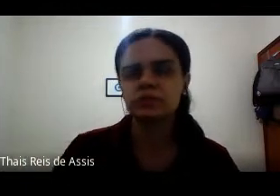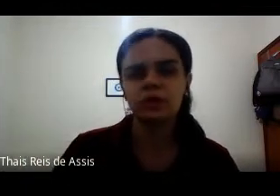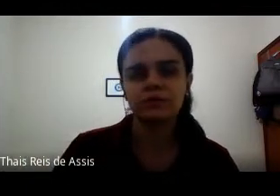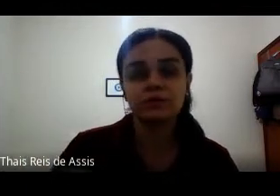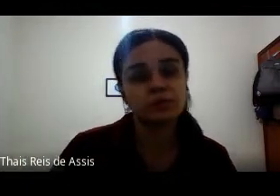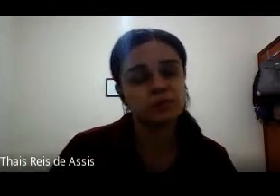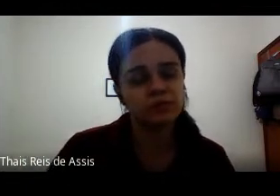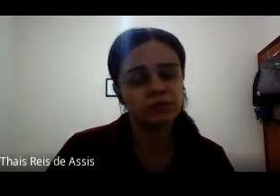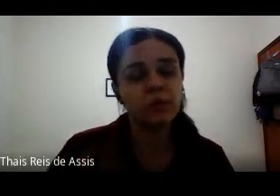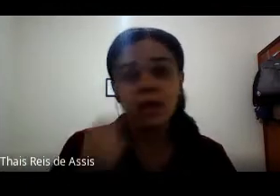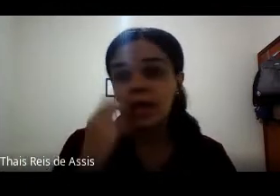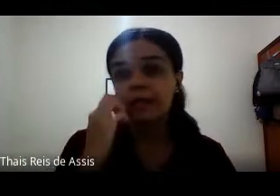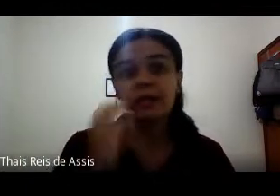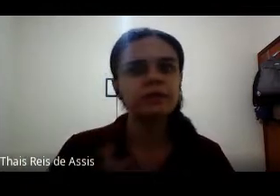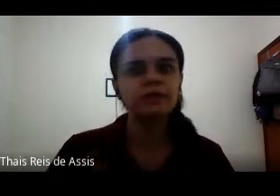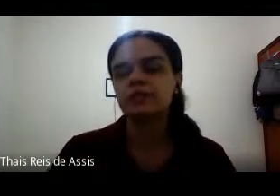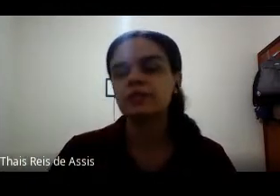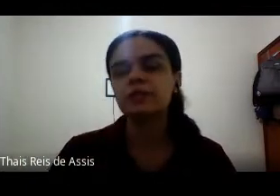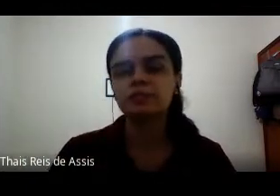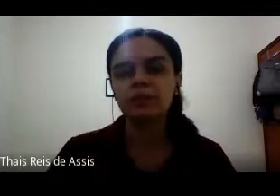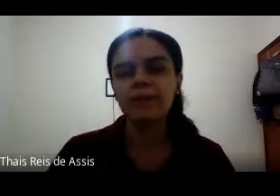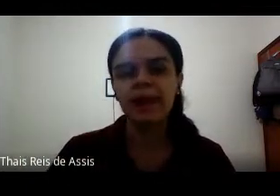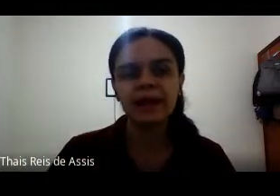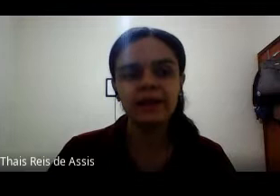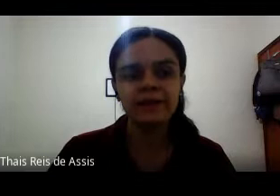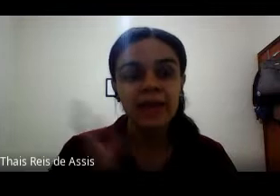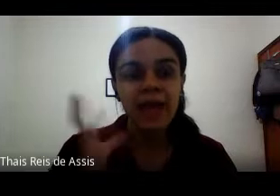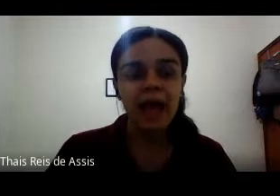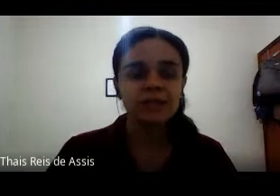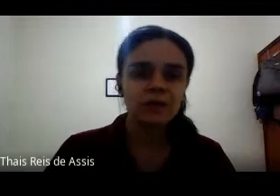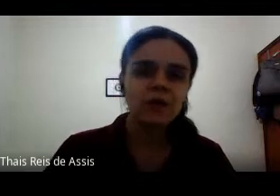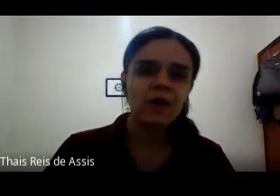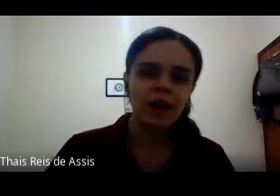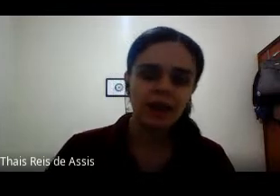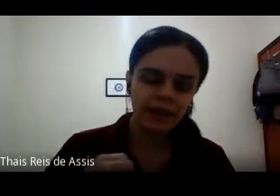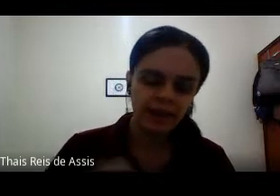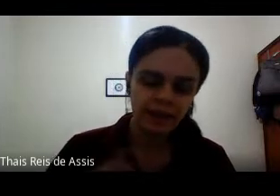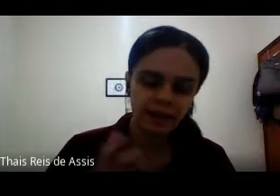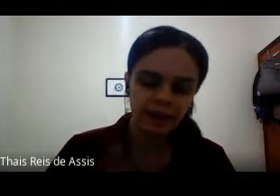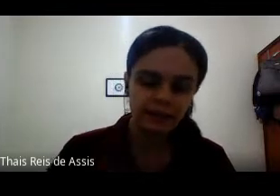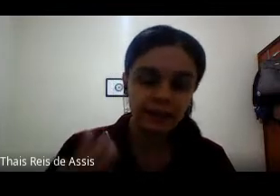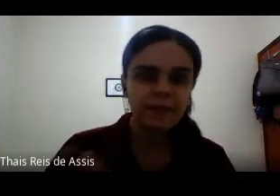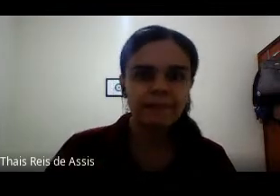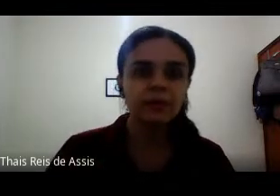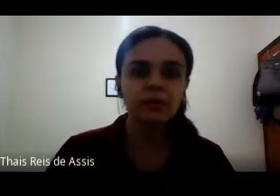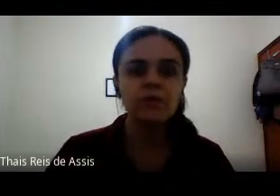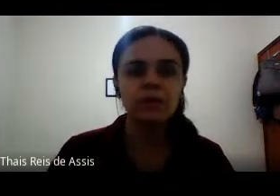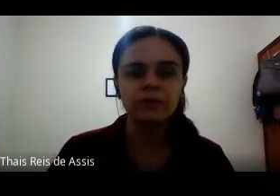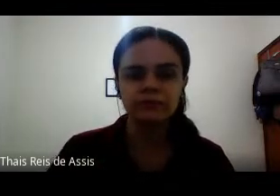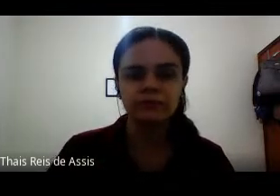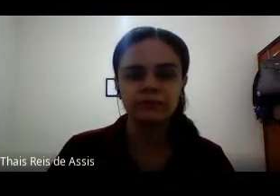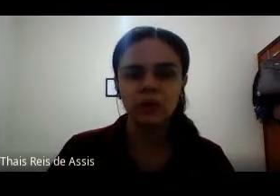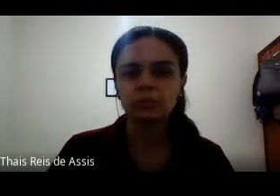substituir a escola, vai substituir o professor, ele não acredita nisso, porque para ele, a escola, ela tem um papel que